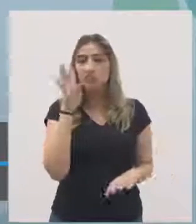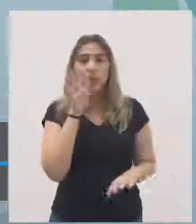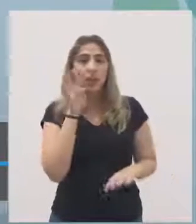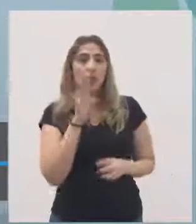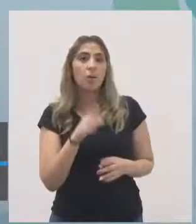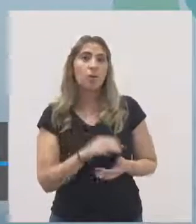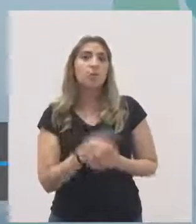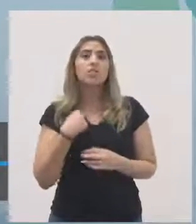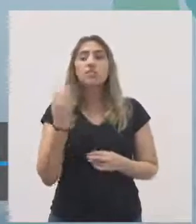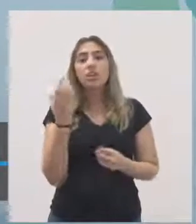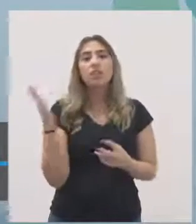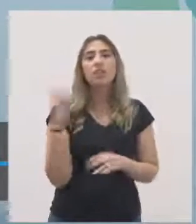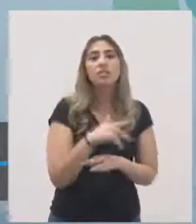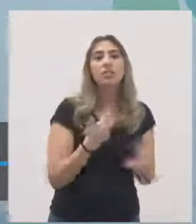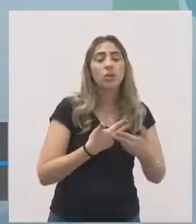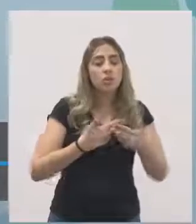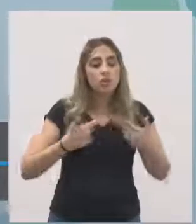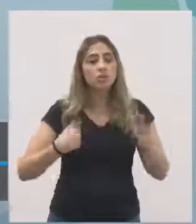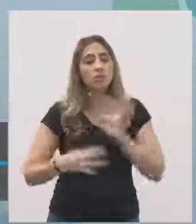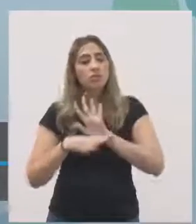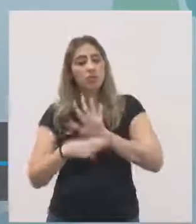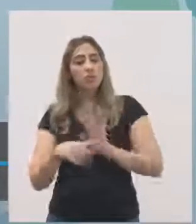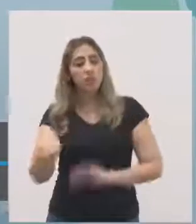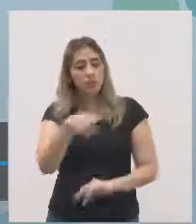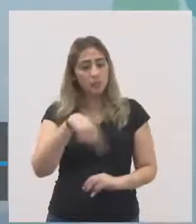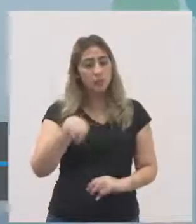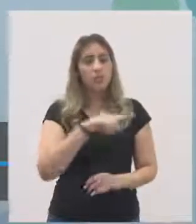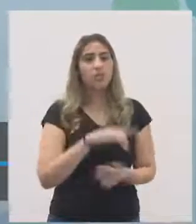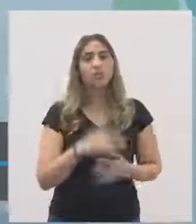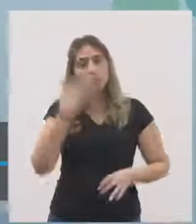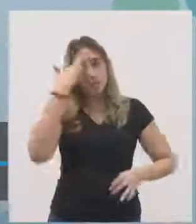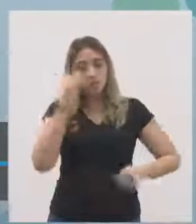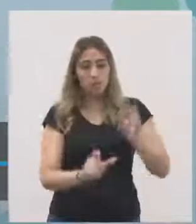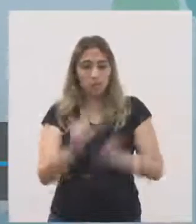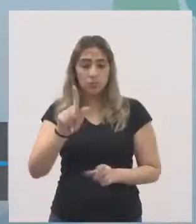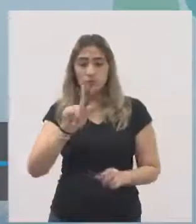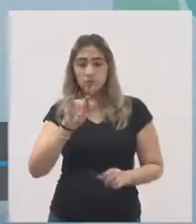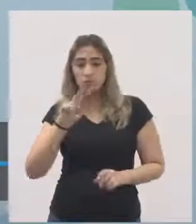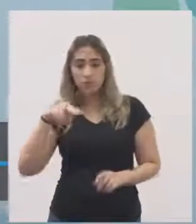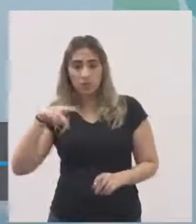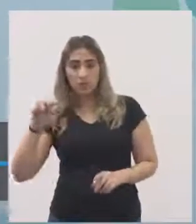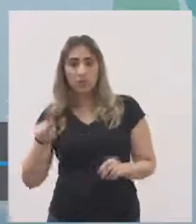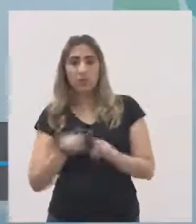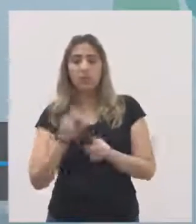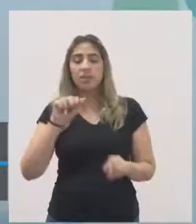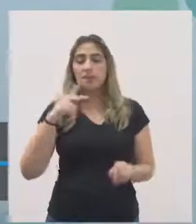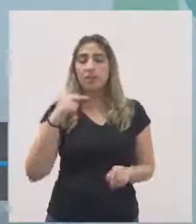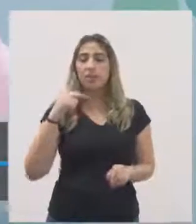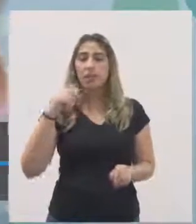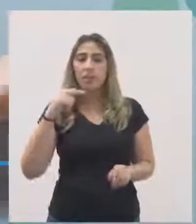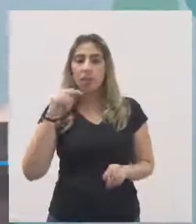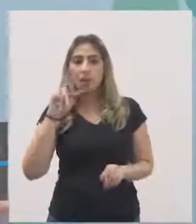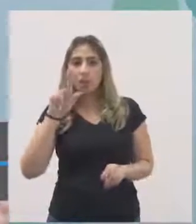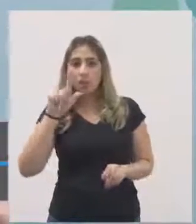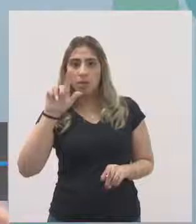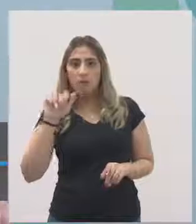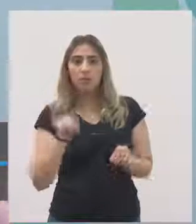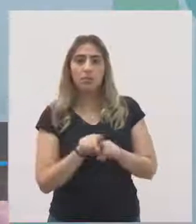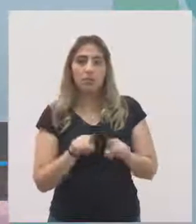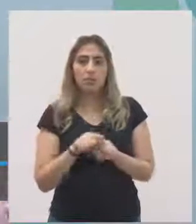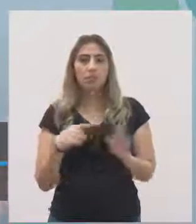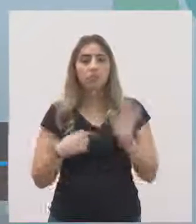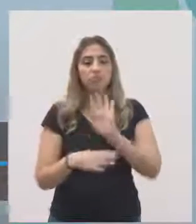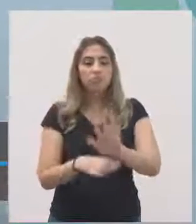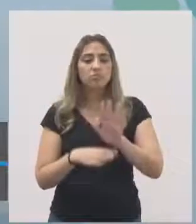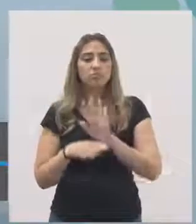A gente quer trazer aí coisas que ajudem vocês e pessoas como o Giovanni, como a Ana Paula que está aqui, como a Johanna que já participou